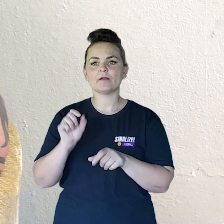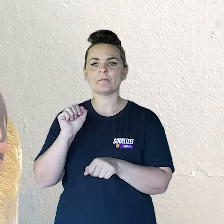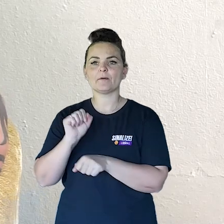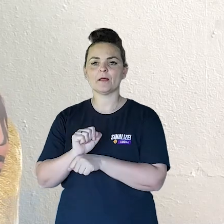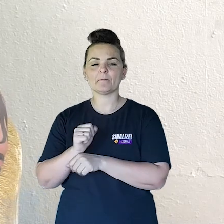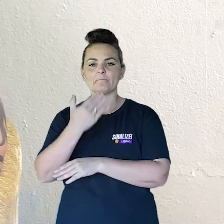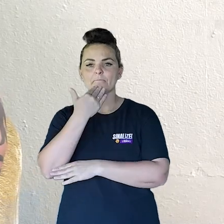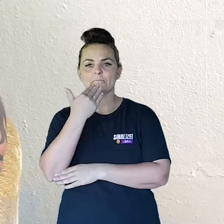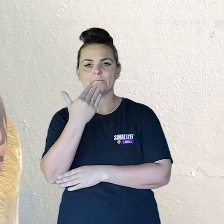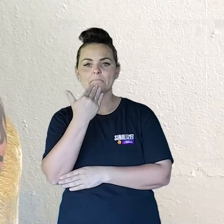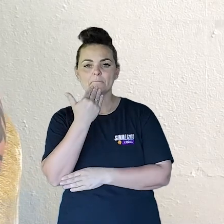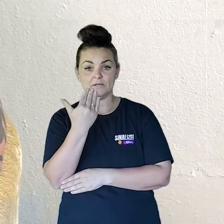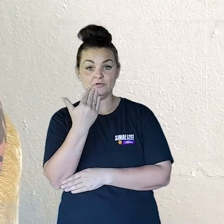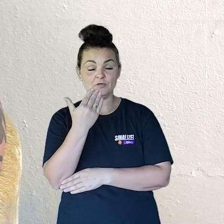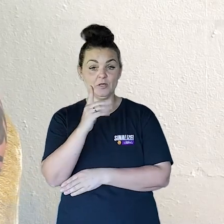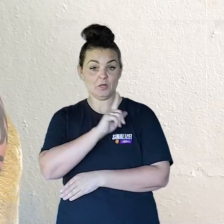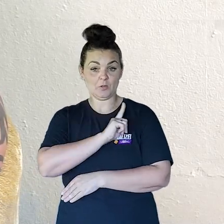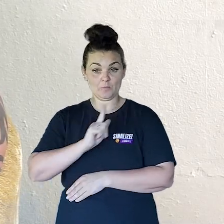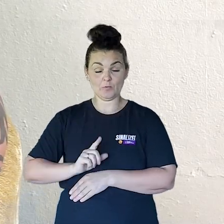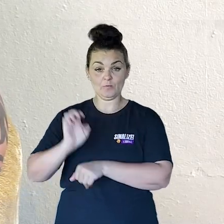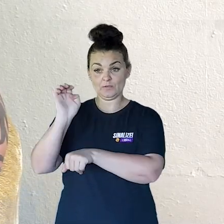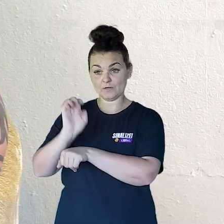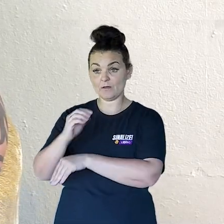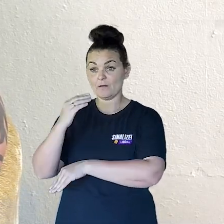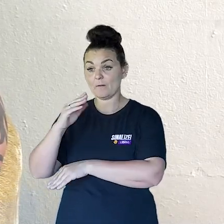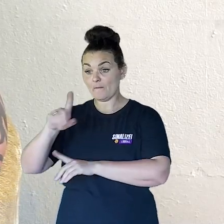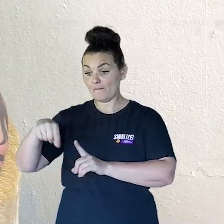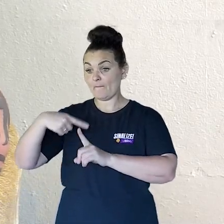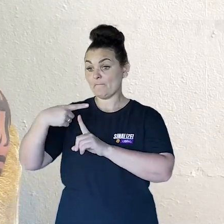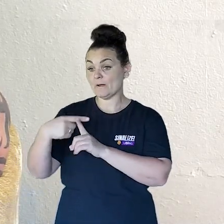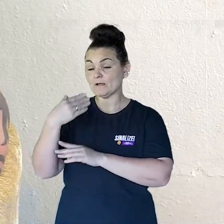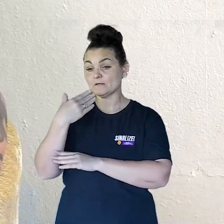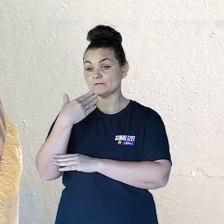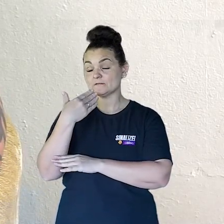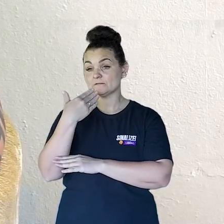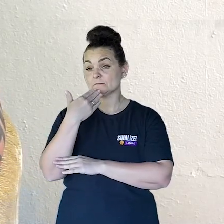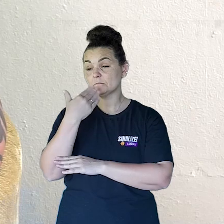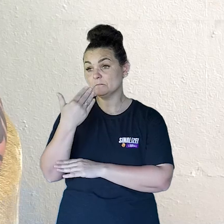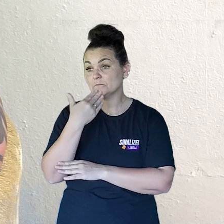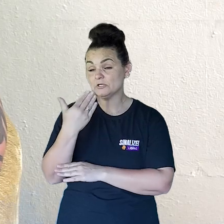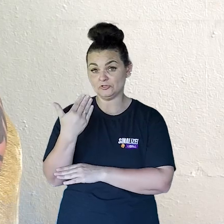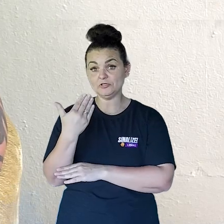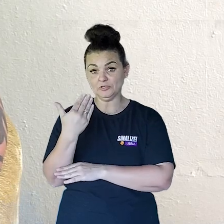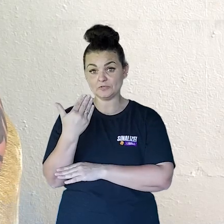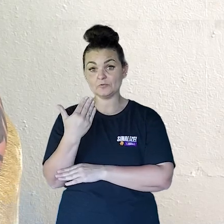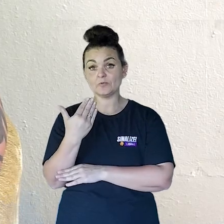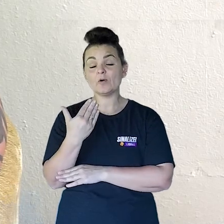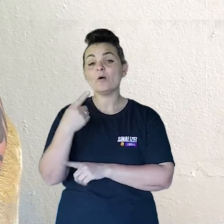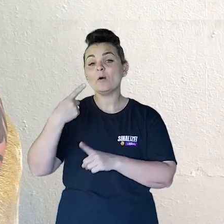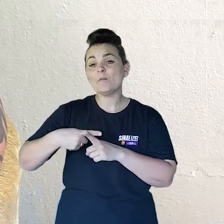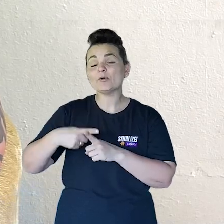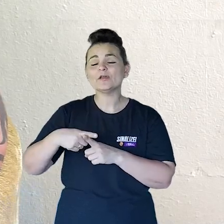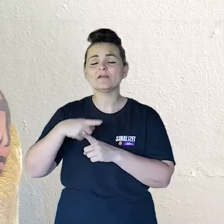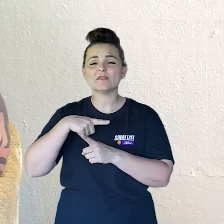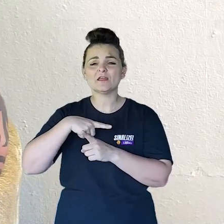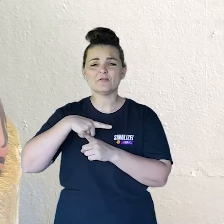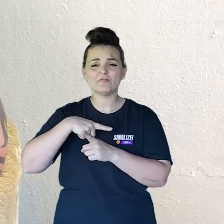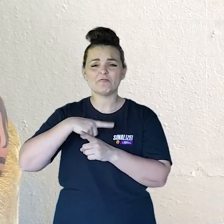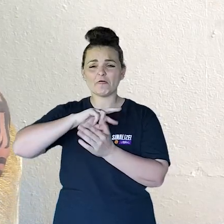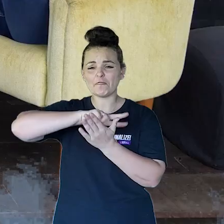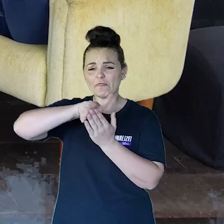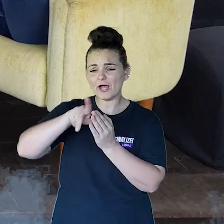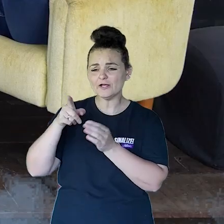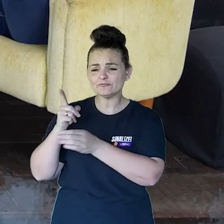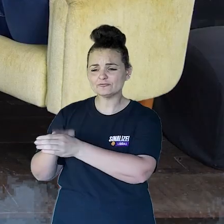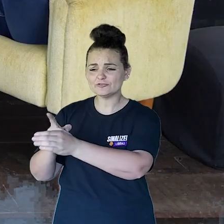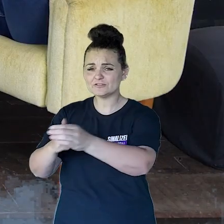mais efetivo para o governo do estado, porque ele tem mais 207 municípios para atender. Né? Então nós temos que resolver isso dentro de